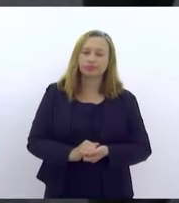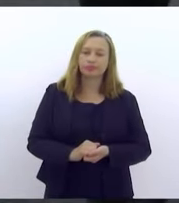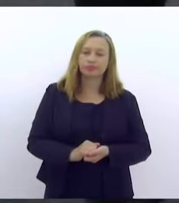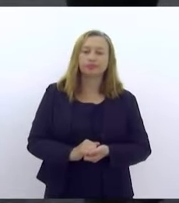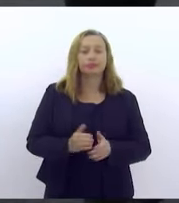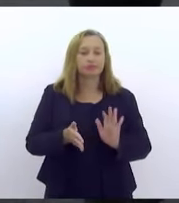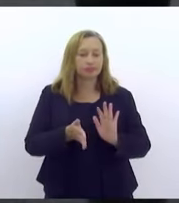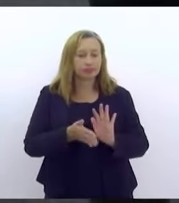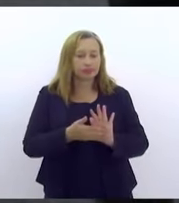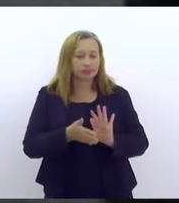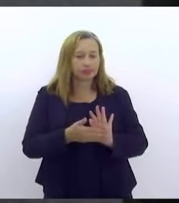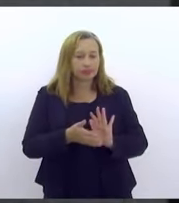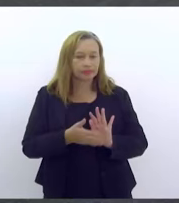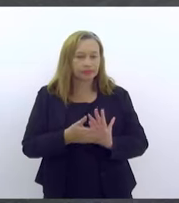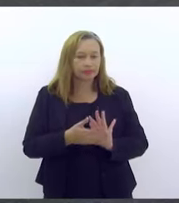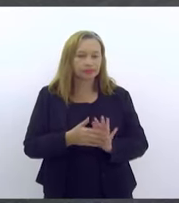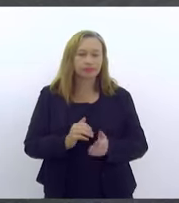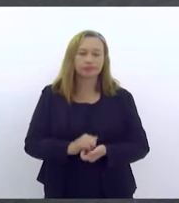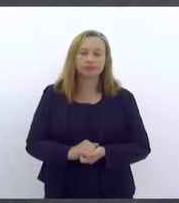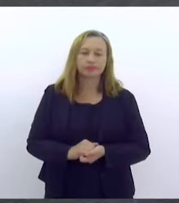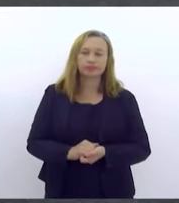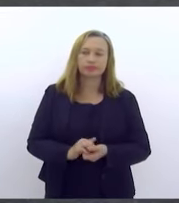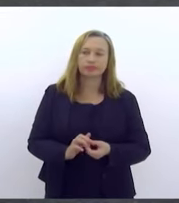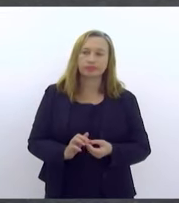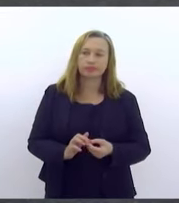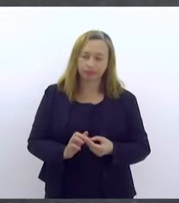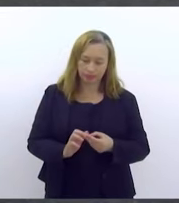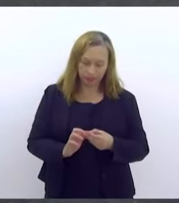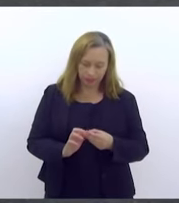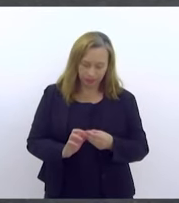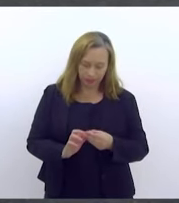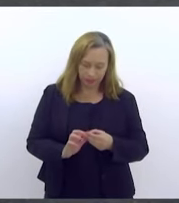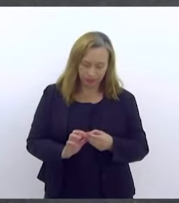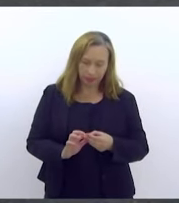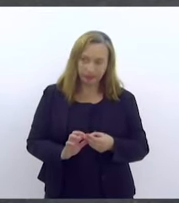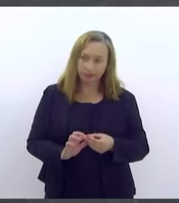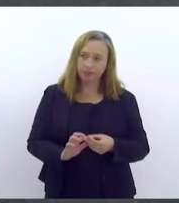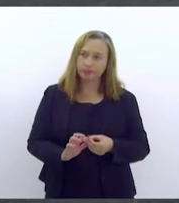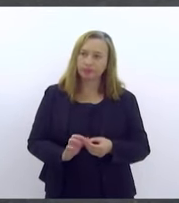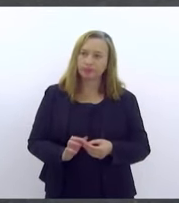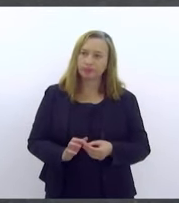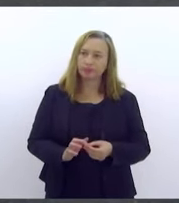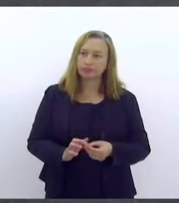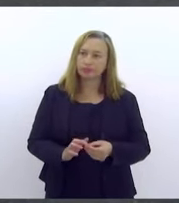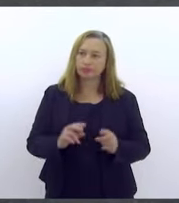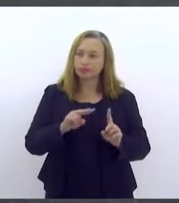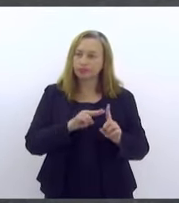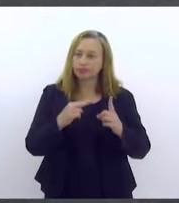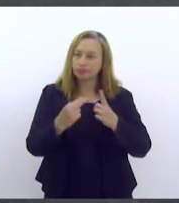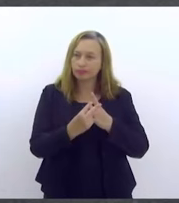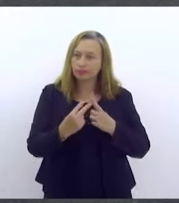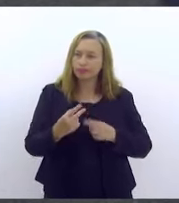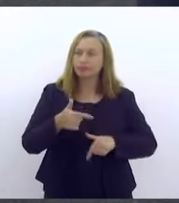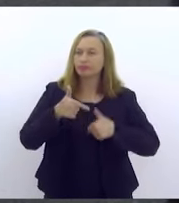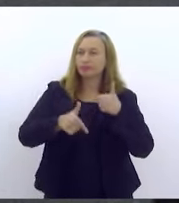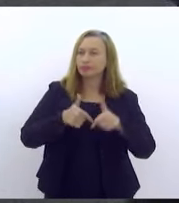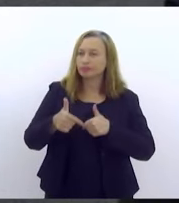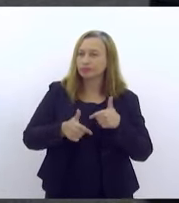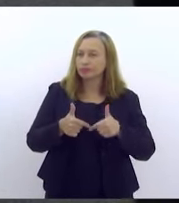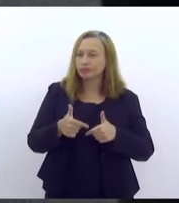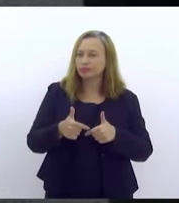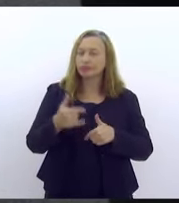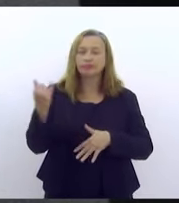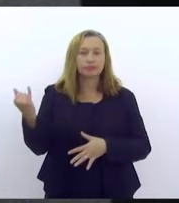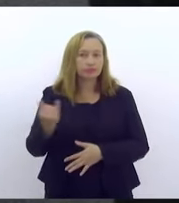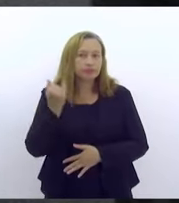essa proposta que visa, na verdade, trazer a visibilidade, o trabalho tão